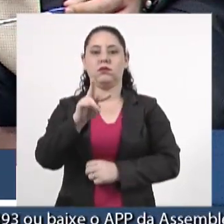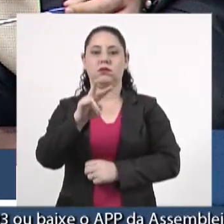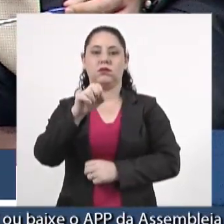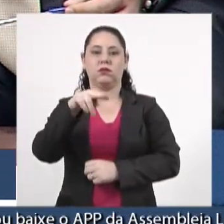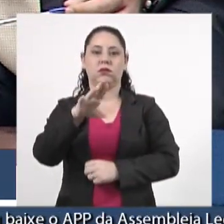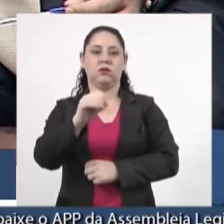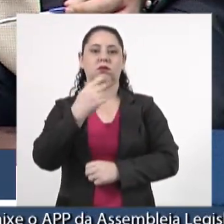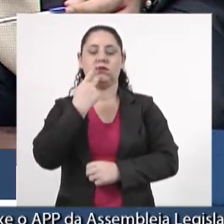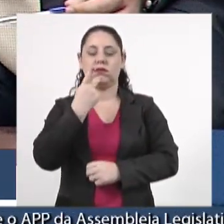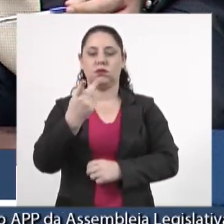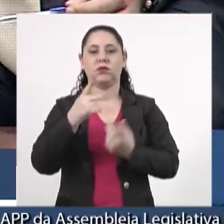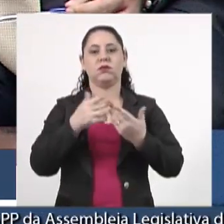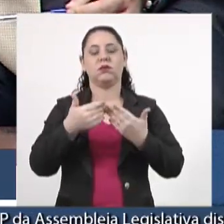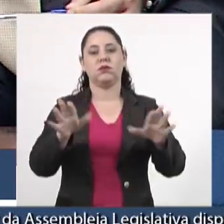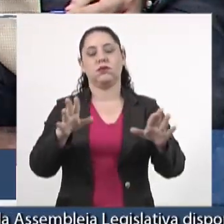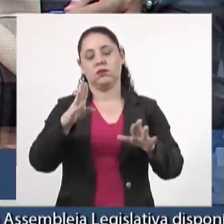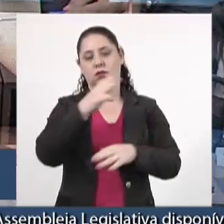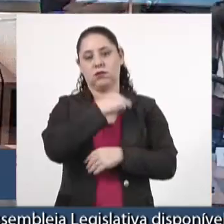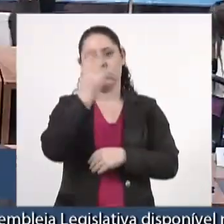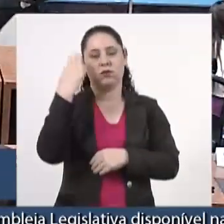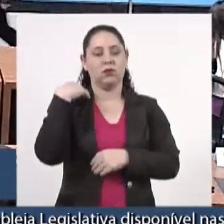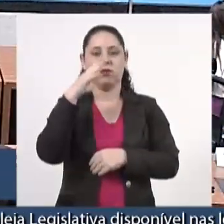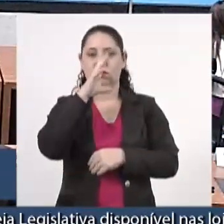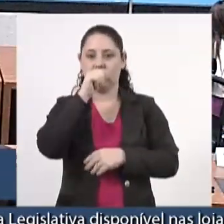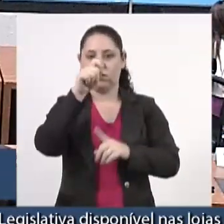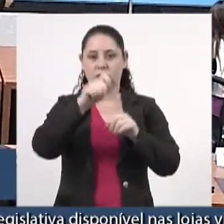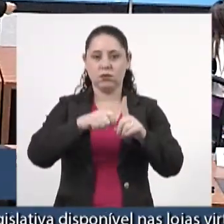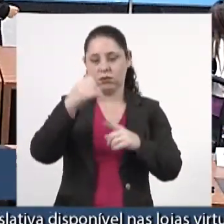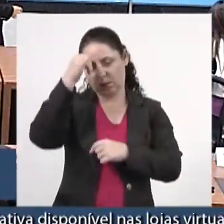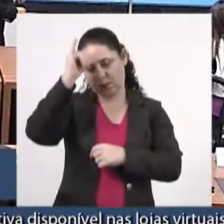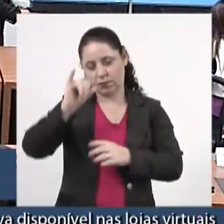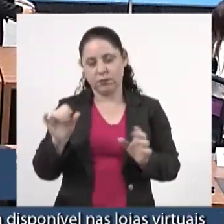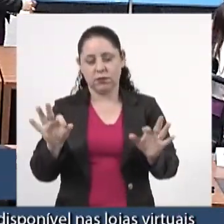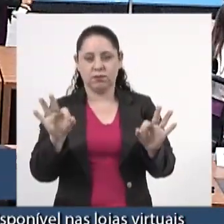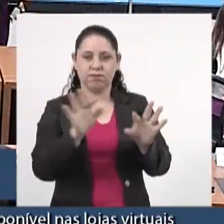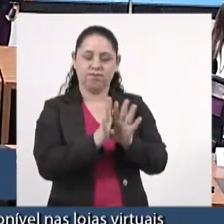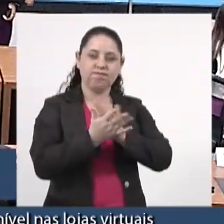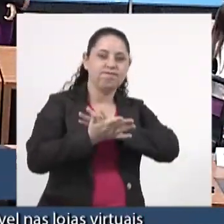sobre a abertura dos trabalhos do Maio Laranja, mês de enfrentamento